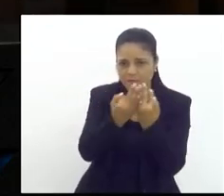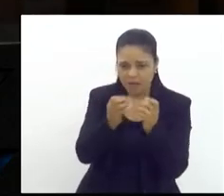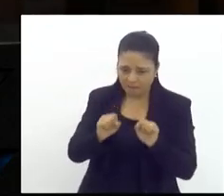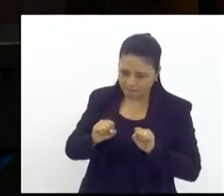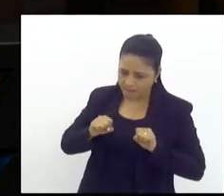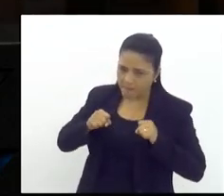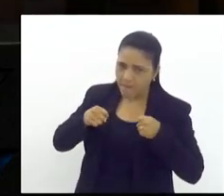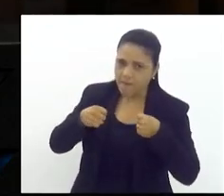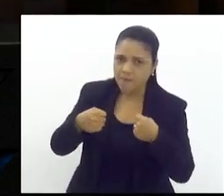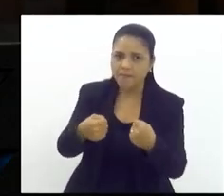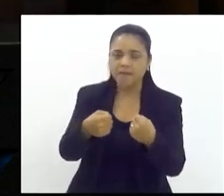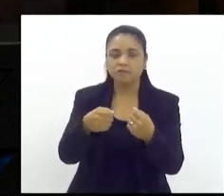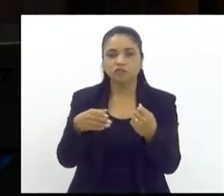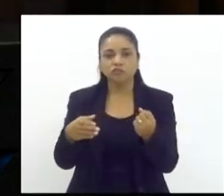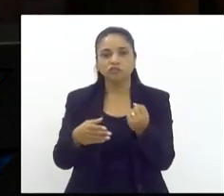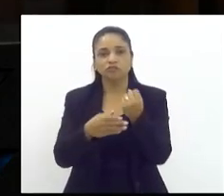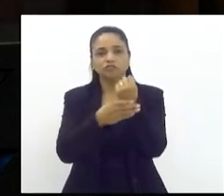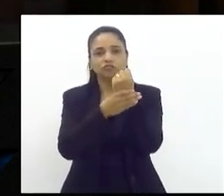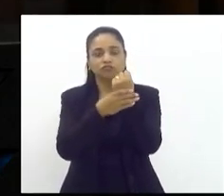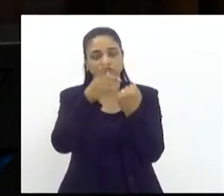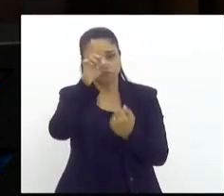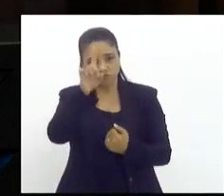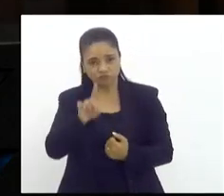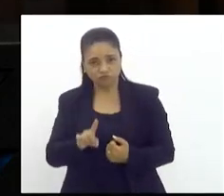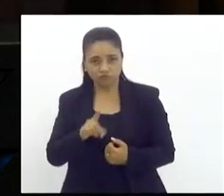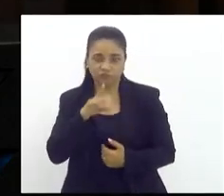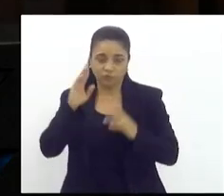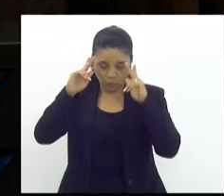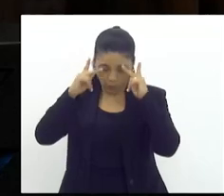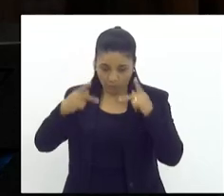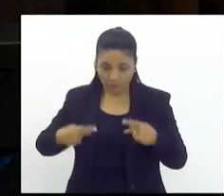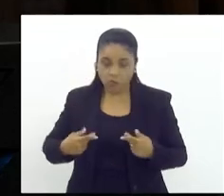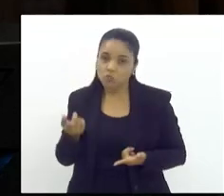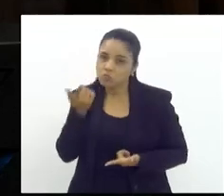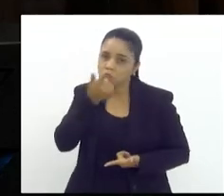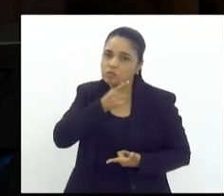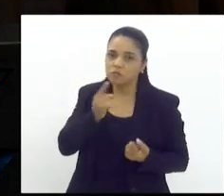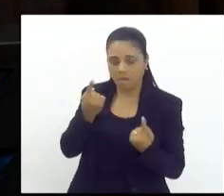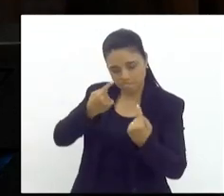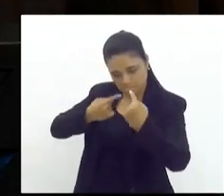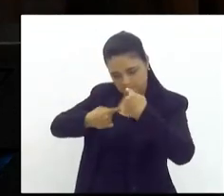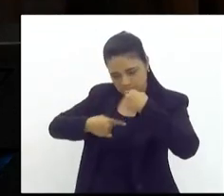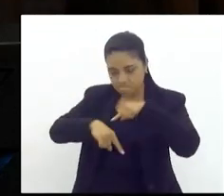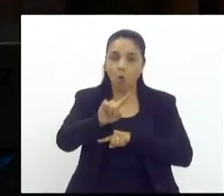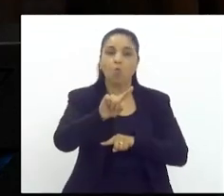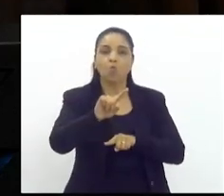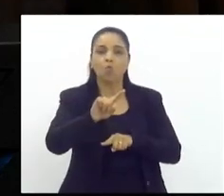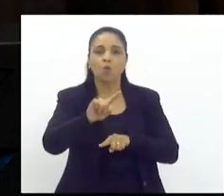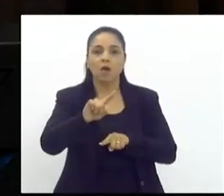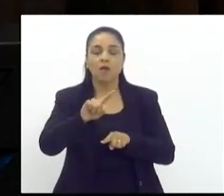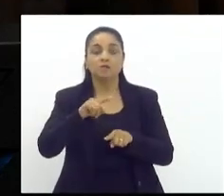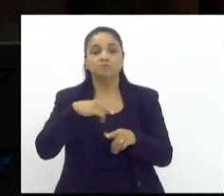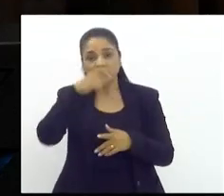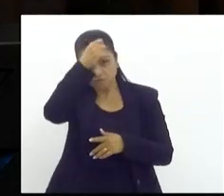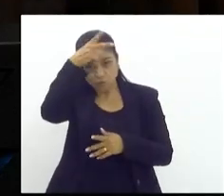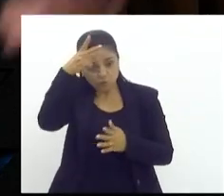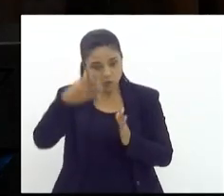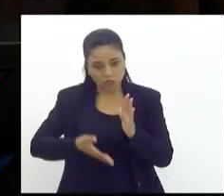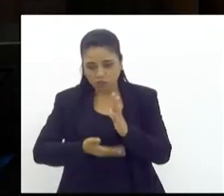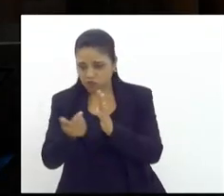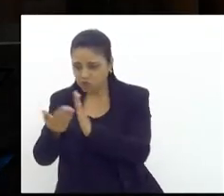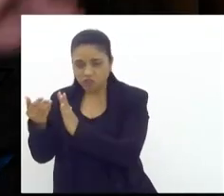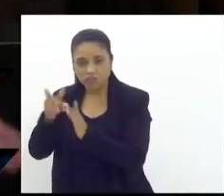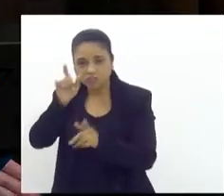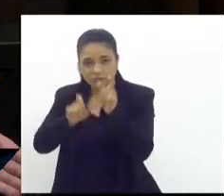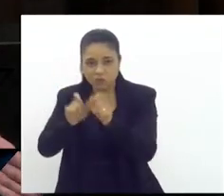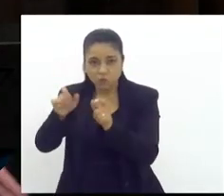do centro de defesa Direitos Humanos nós conseguimos reverter a prefeitura queria tirar as pessoas de lá ainda multar chegou